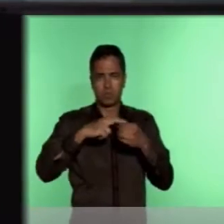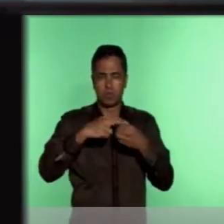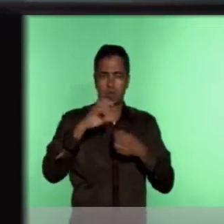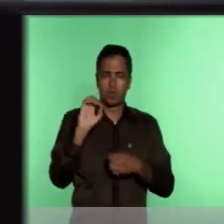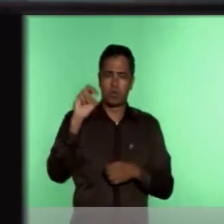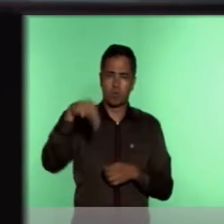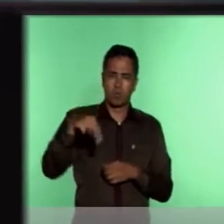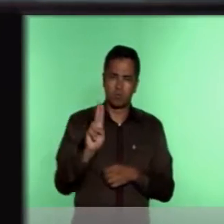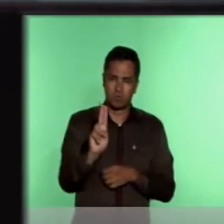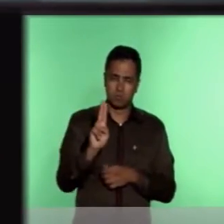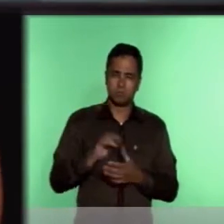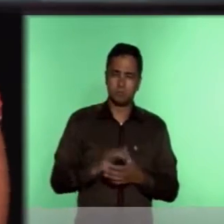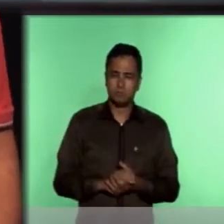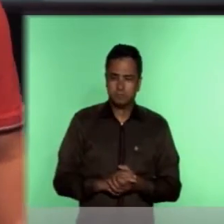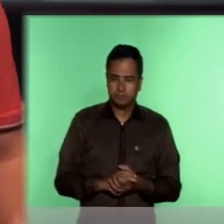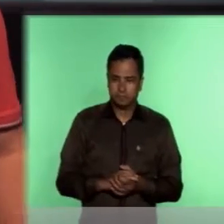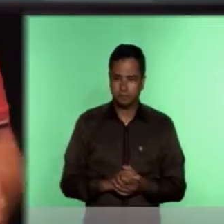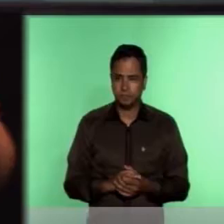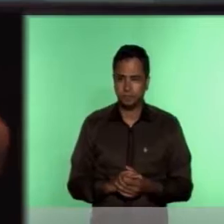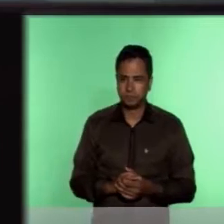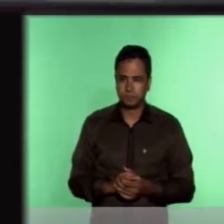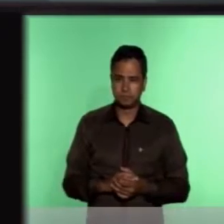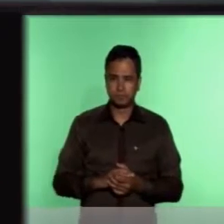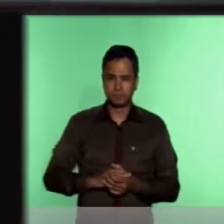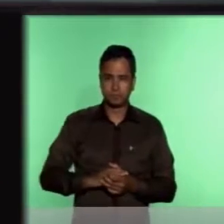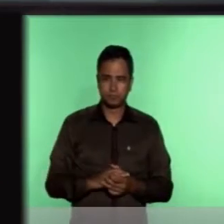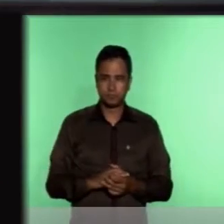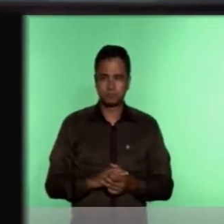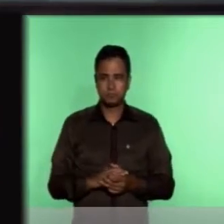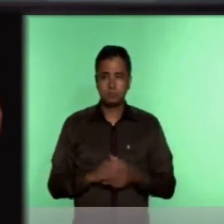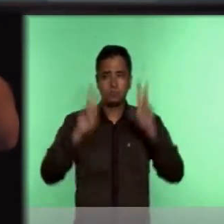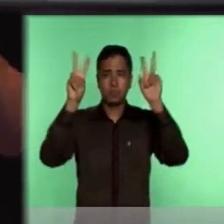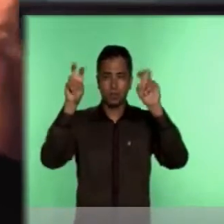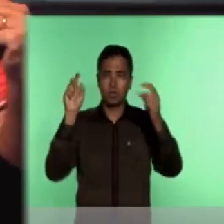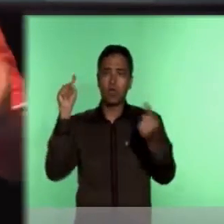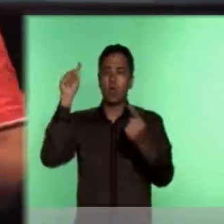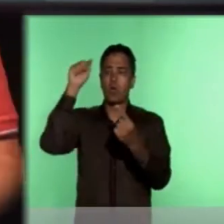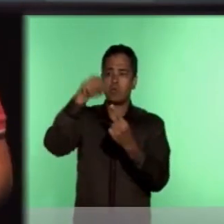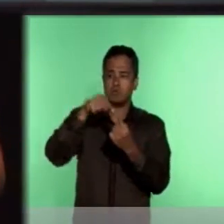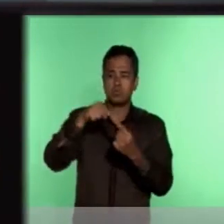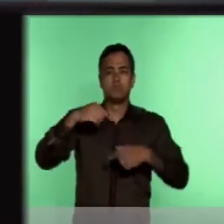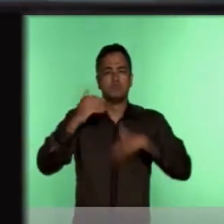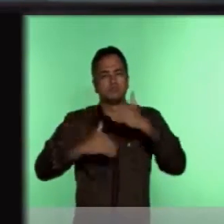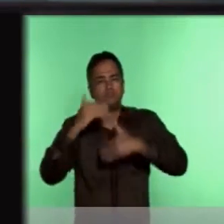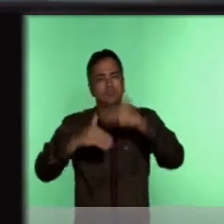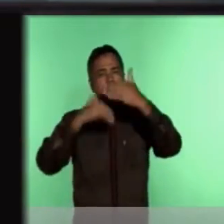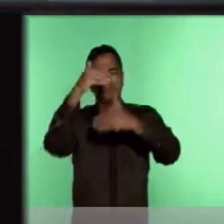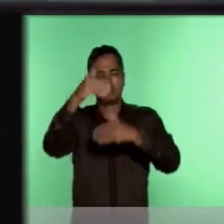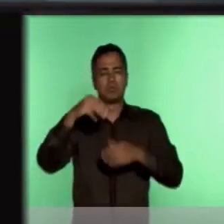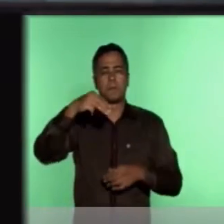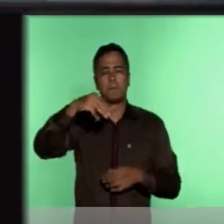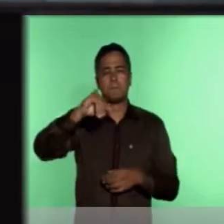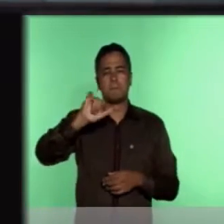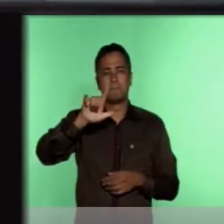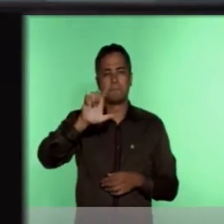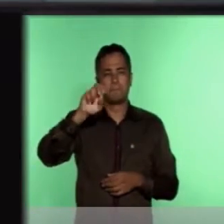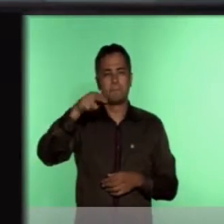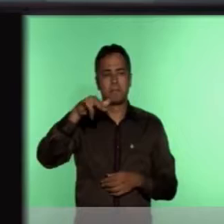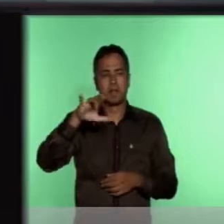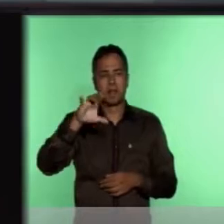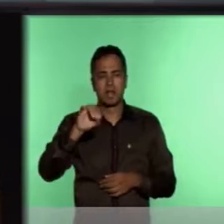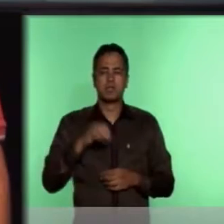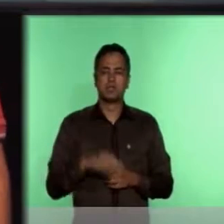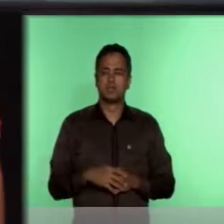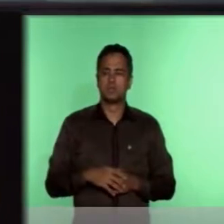de desenvolvimento do milênio, e que dentro dos 8 objetivos de desenvolvimento do milênio, tem 2 que